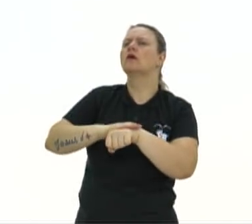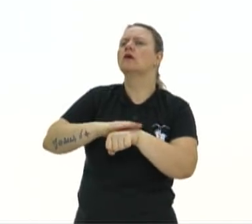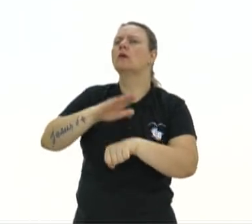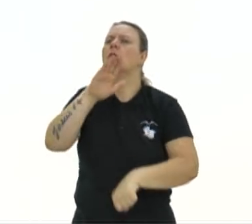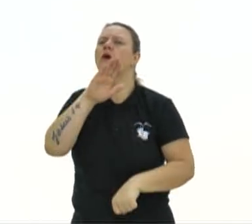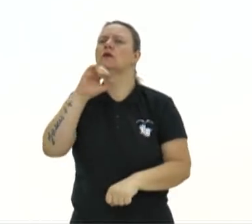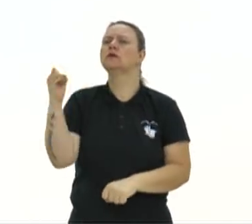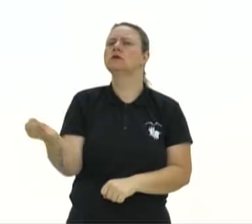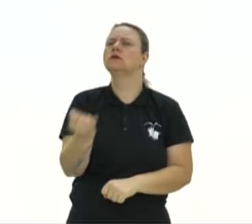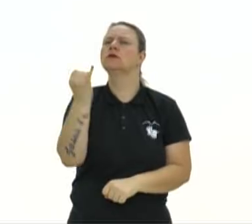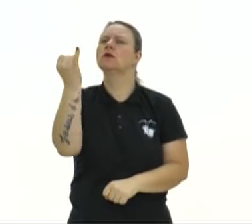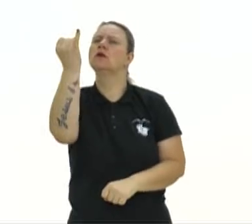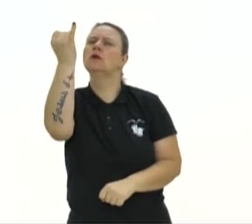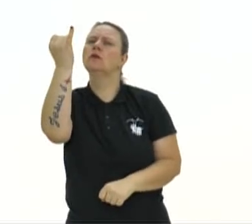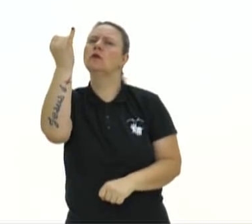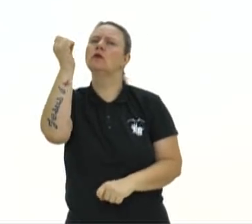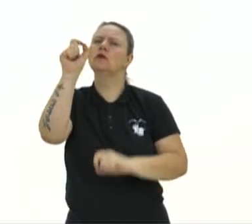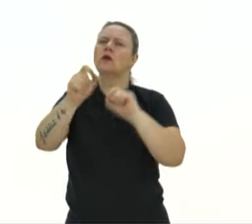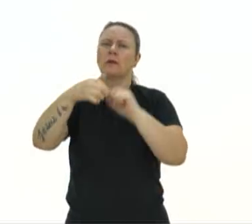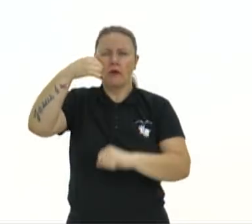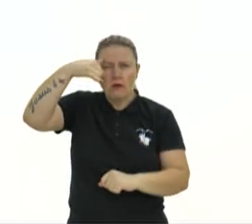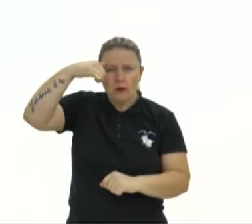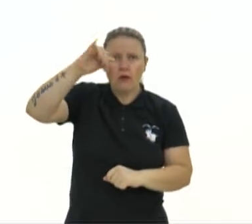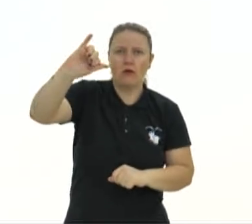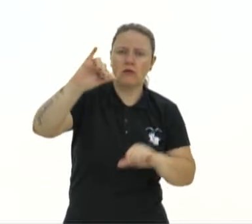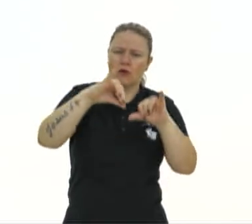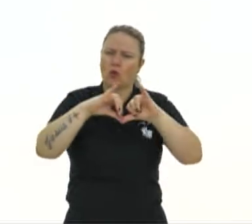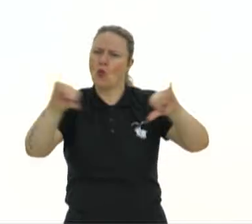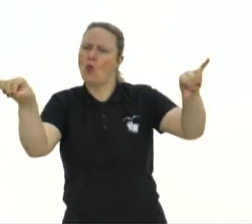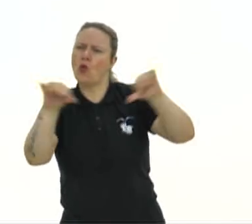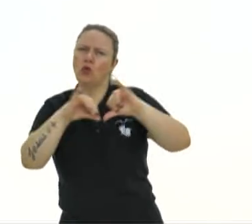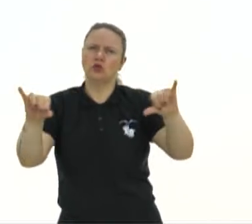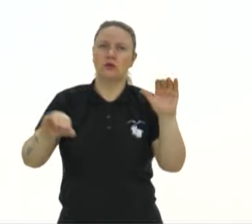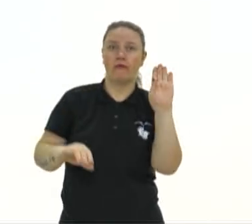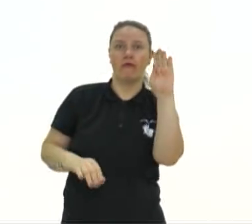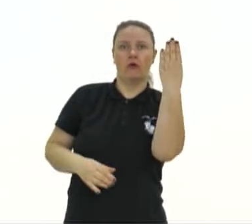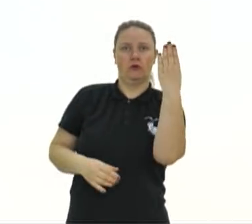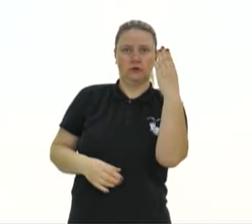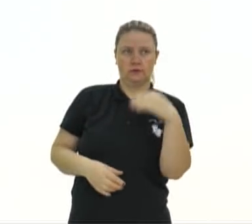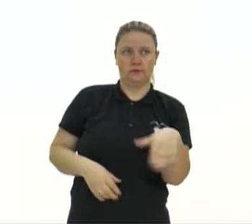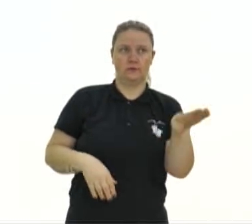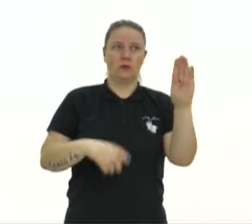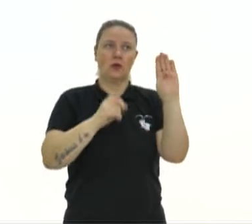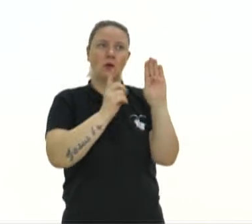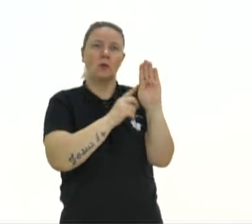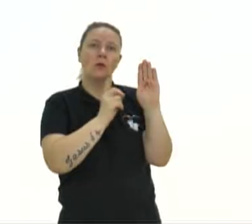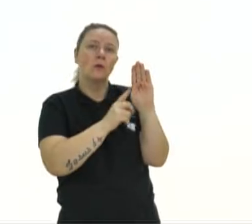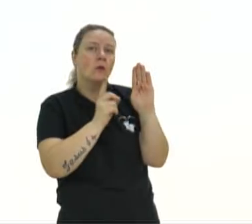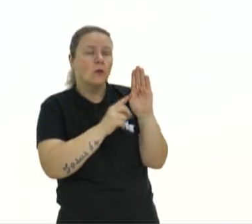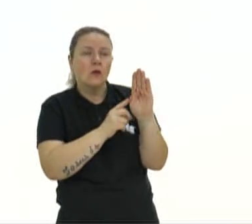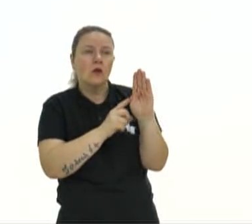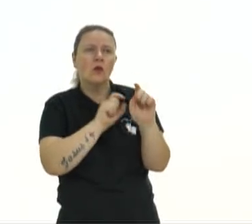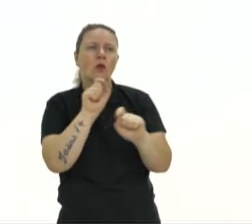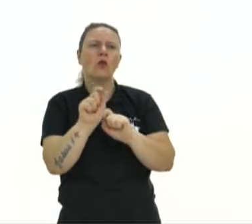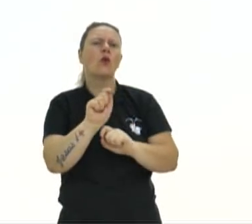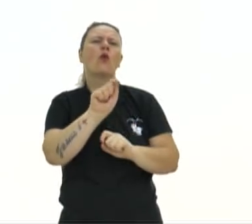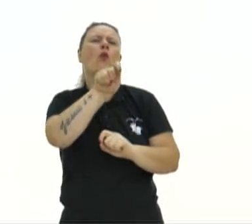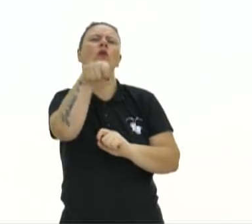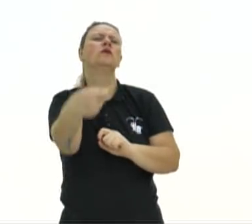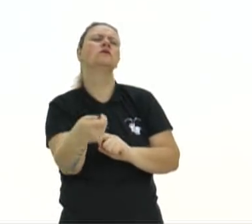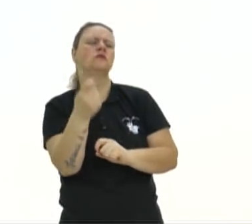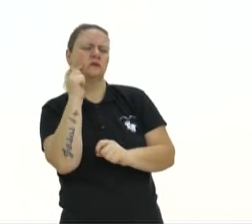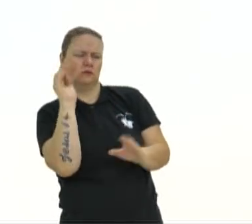para evitar a disseminação de notícias falsas? B. Que sinal deve levar à